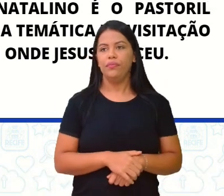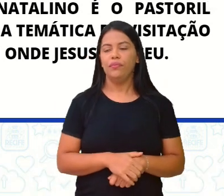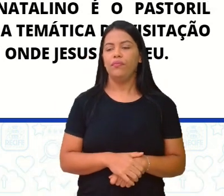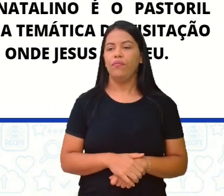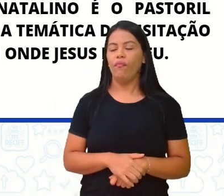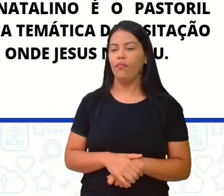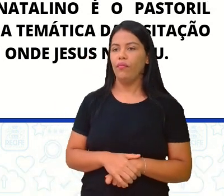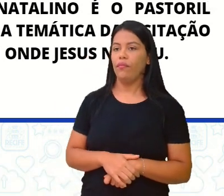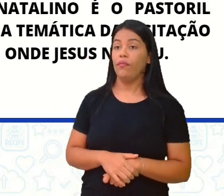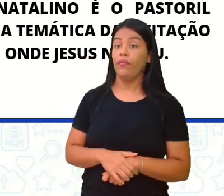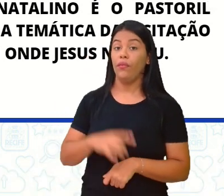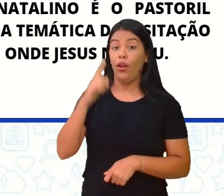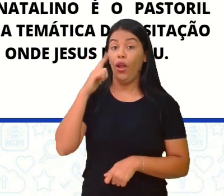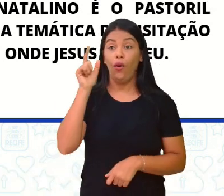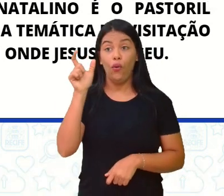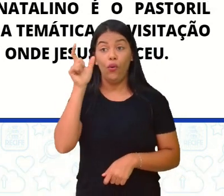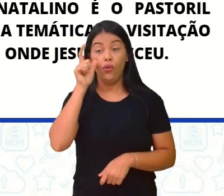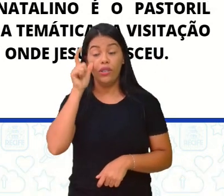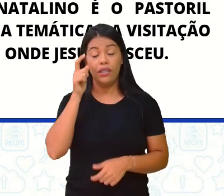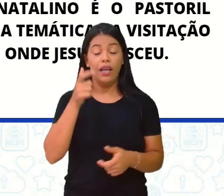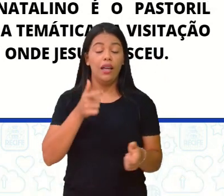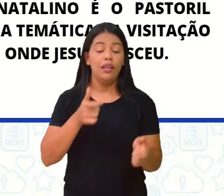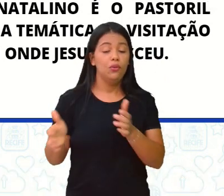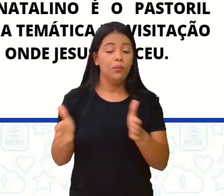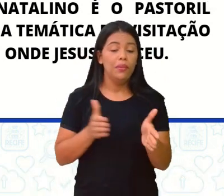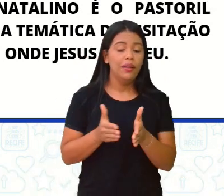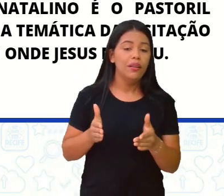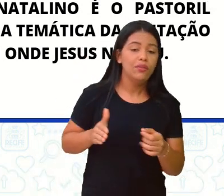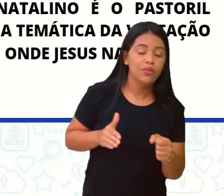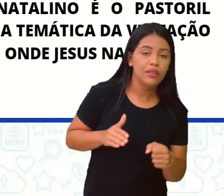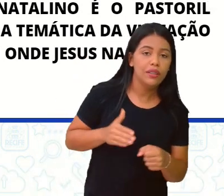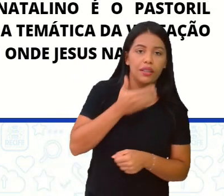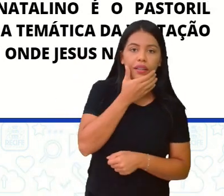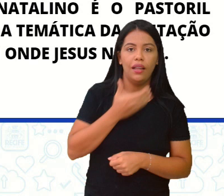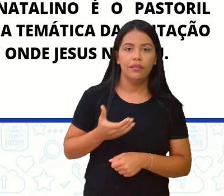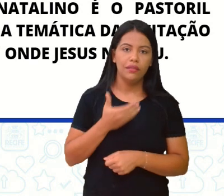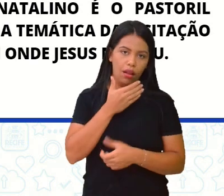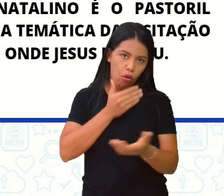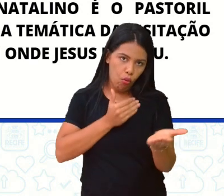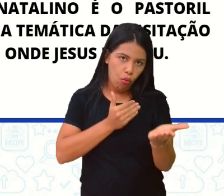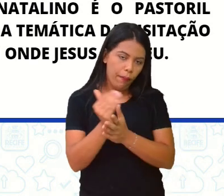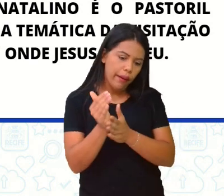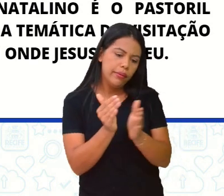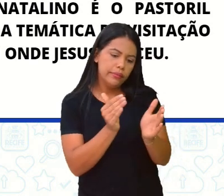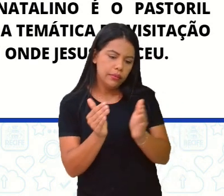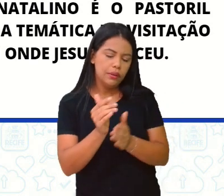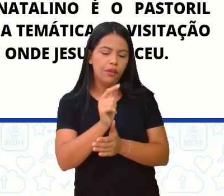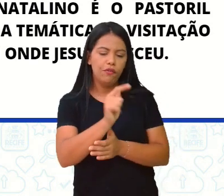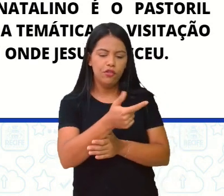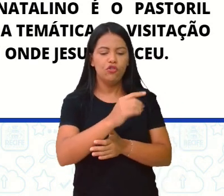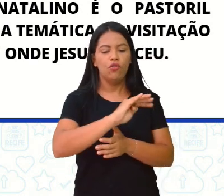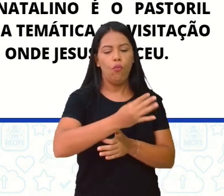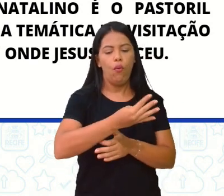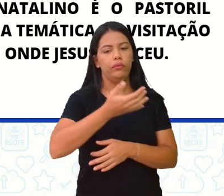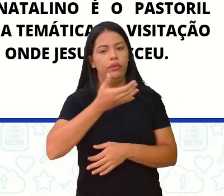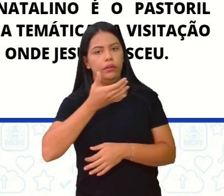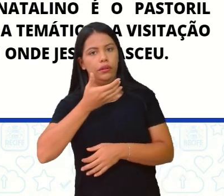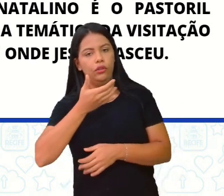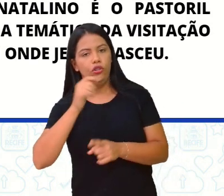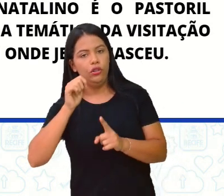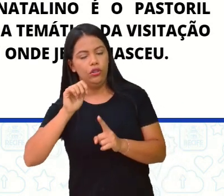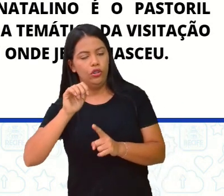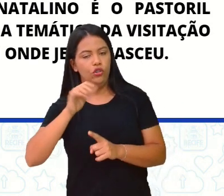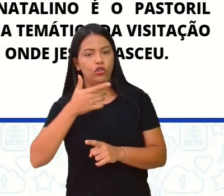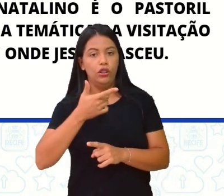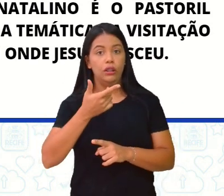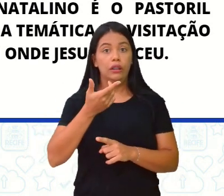Uma curiosidade aqui do ciclo natalino. Ele inicia-se na véspera de Natal, 24 de dezembro. Mas as